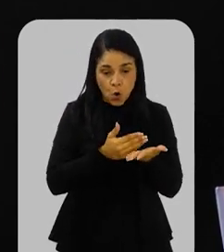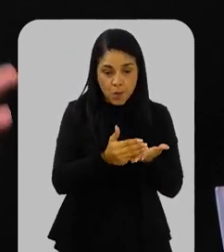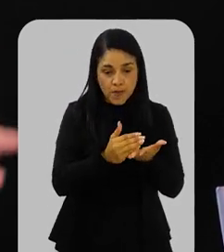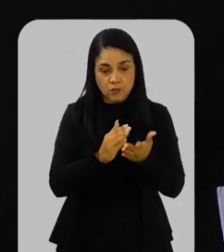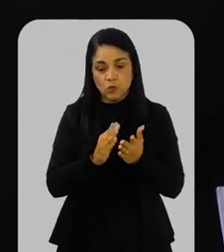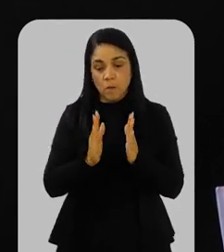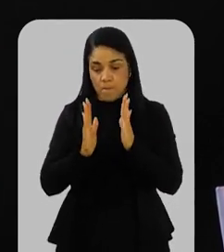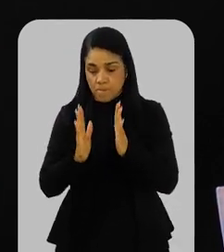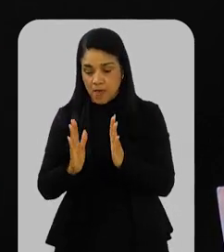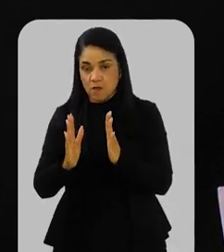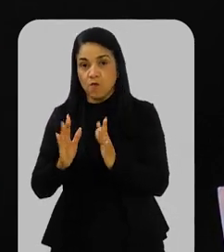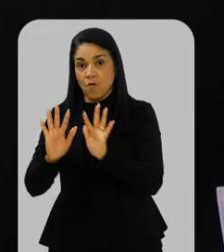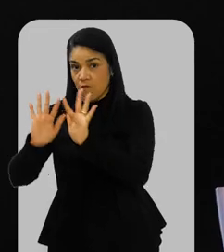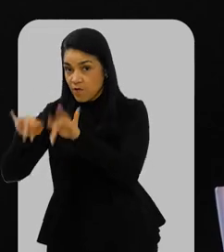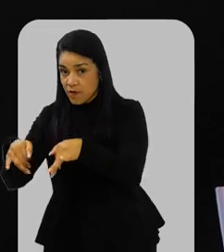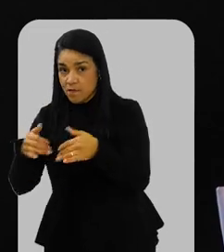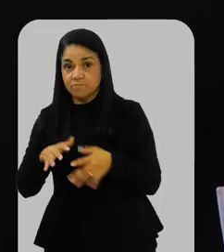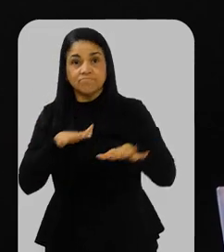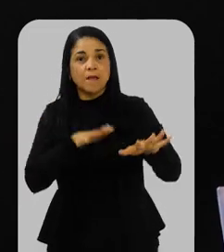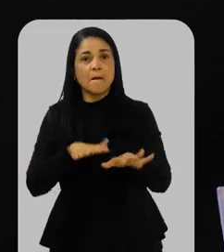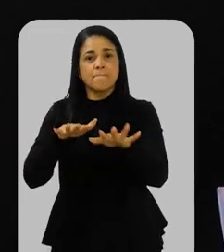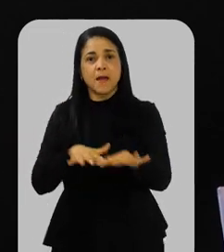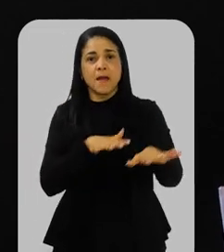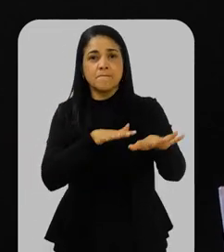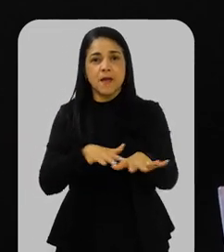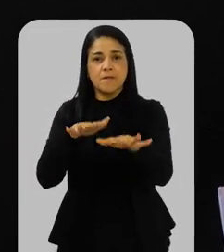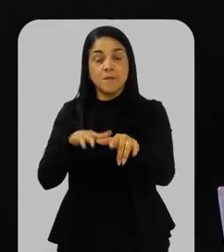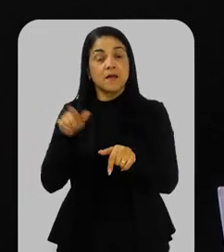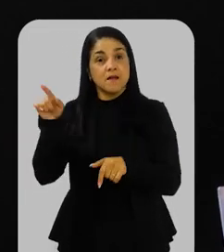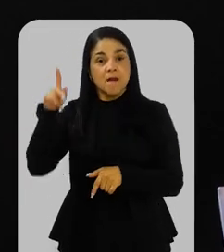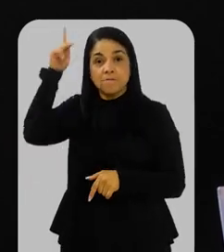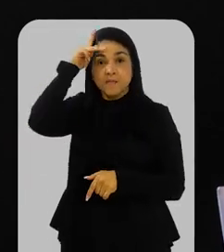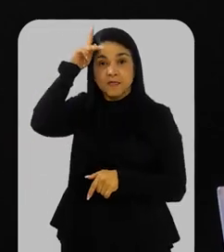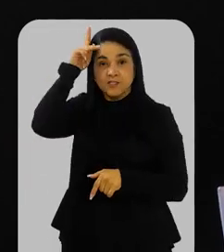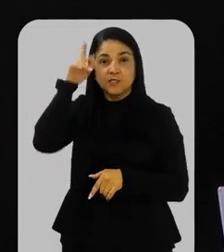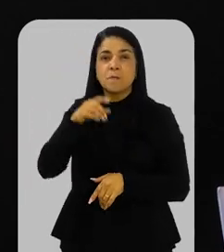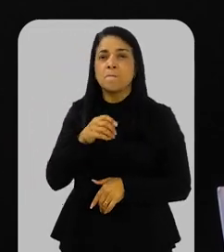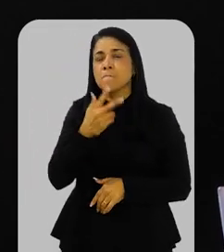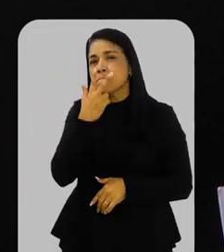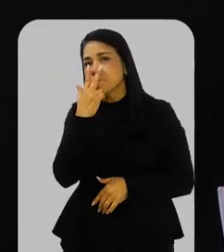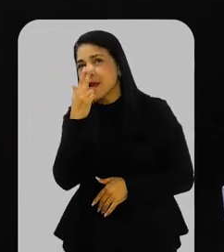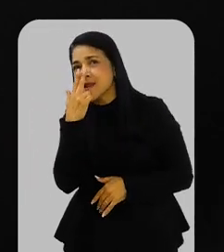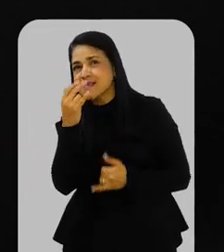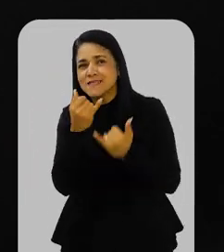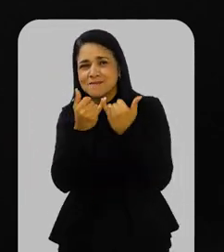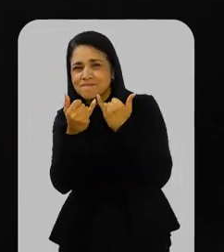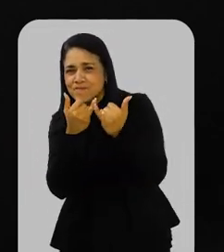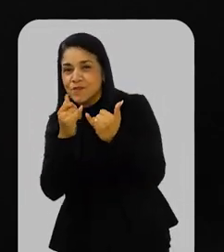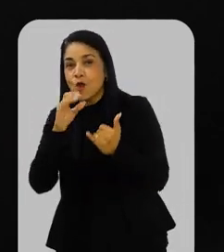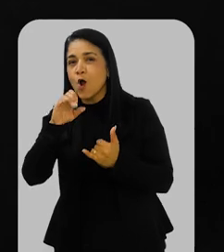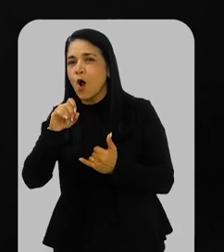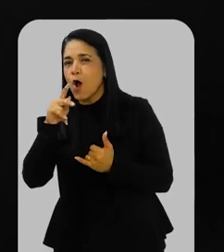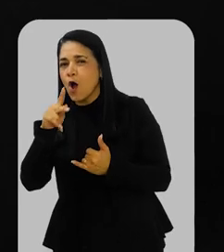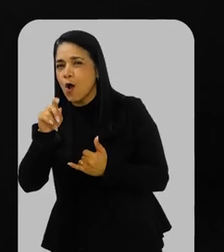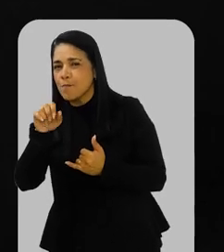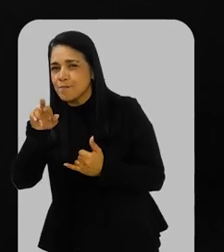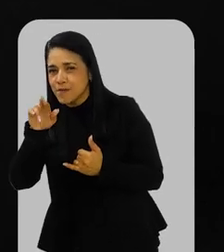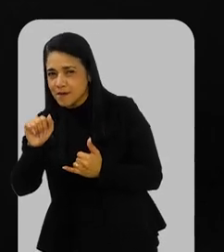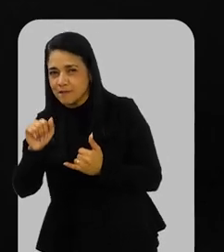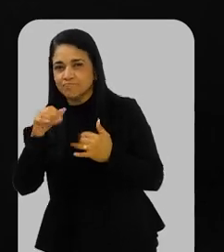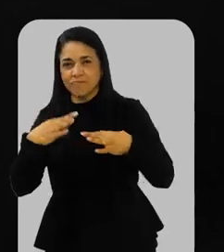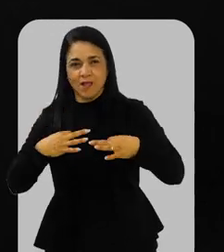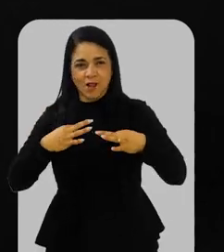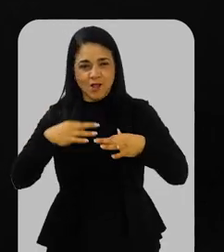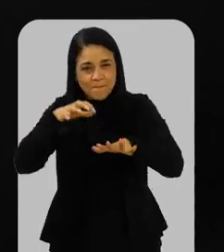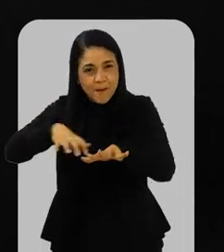é um grande teatro a céu aberto, né? É como se fosse uma grande ópera que acontece. E mais as alegorias, as